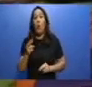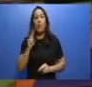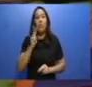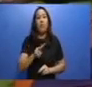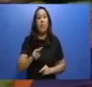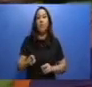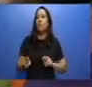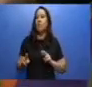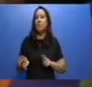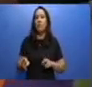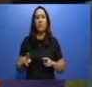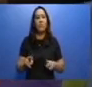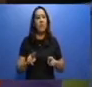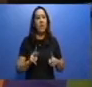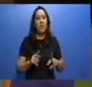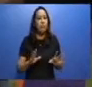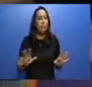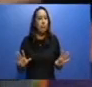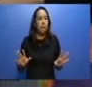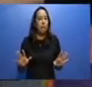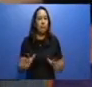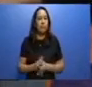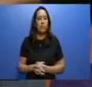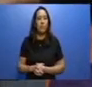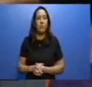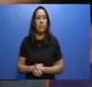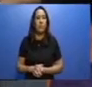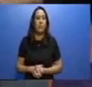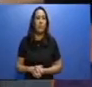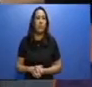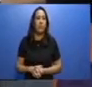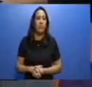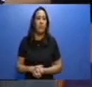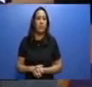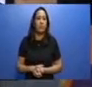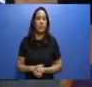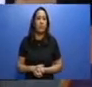figura, tá? Por isso que a resposta será essa.